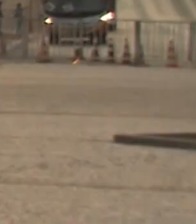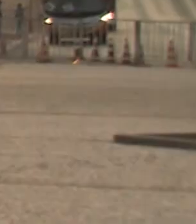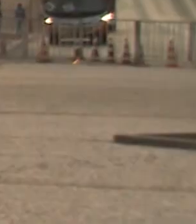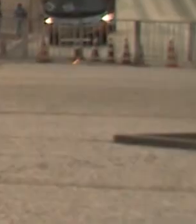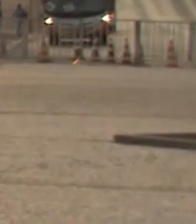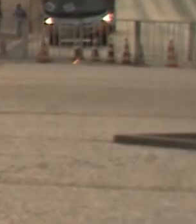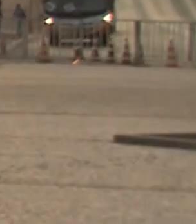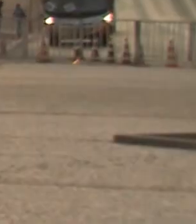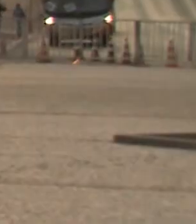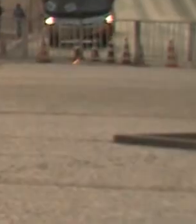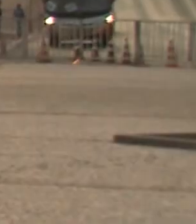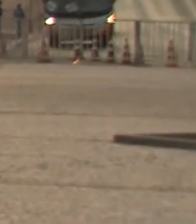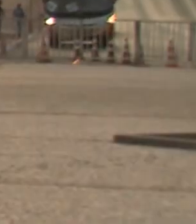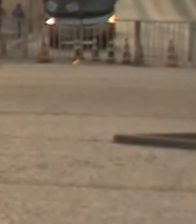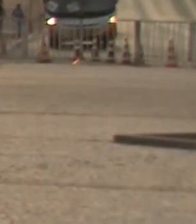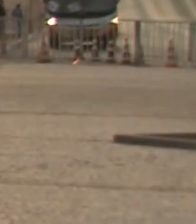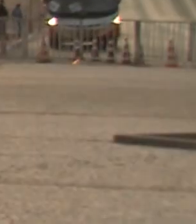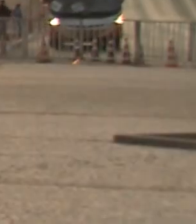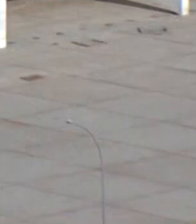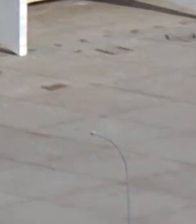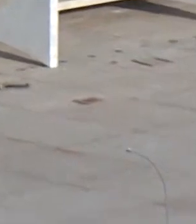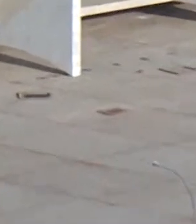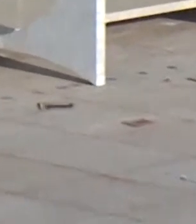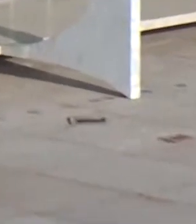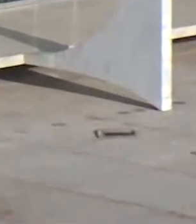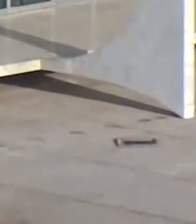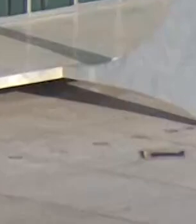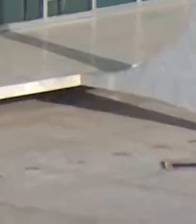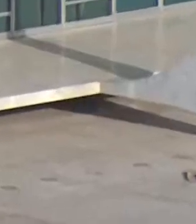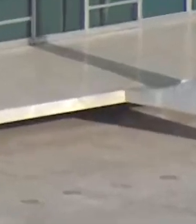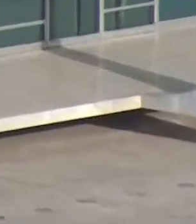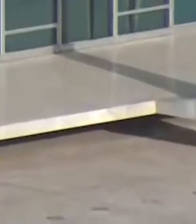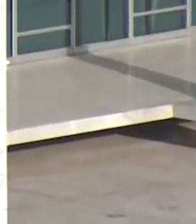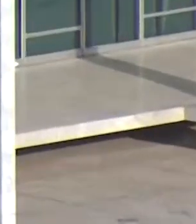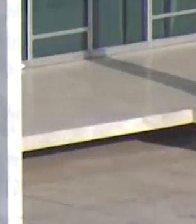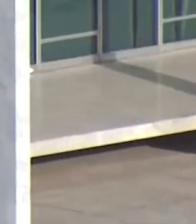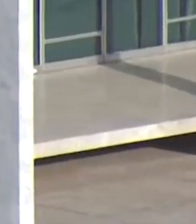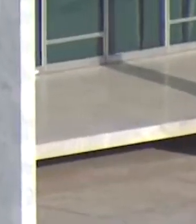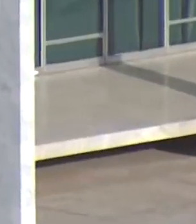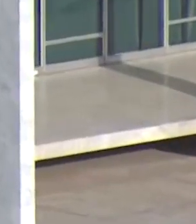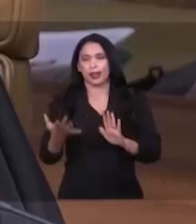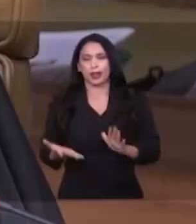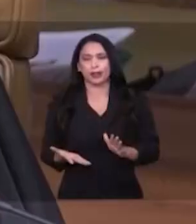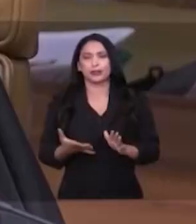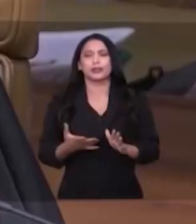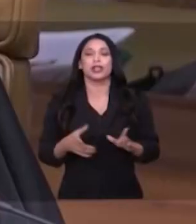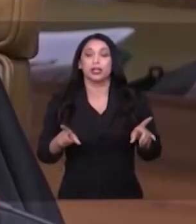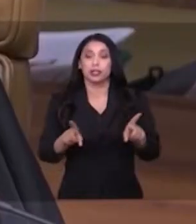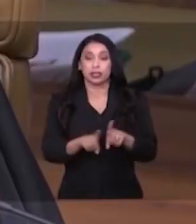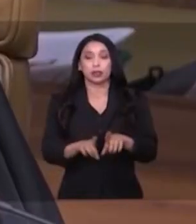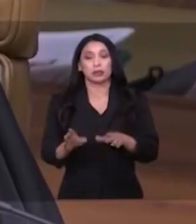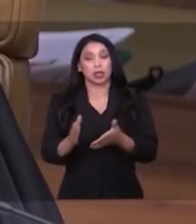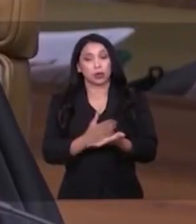Corte seja efetivamente seguida, bem como reduzir os recursos ao tribunal, o